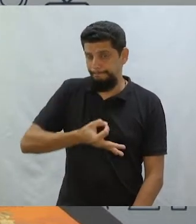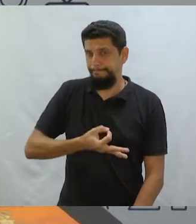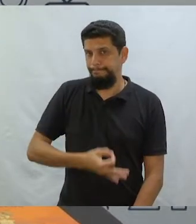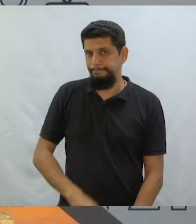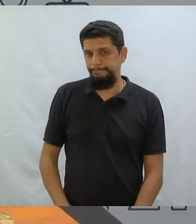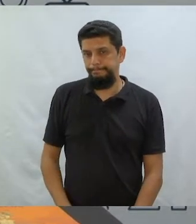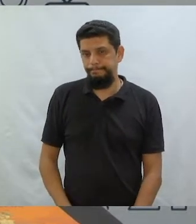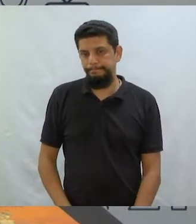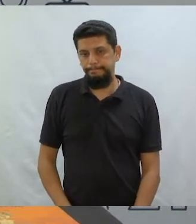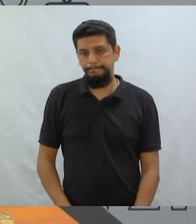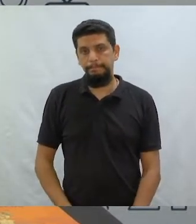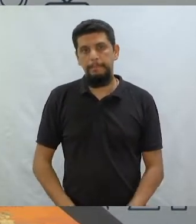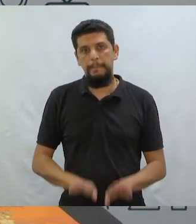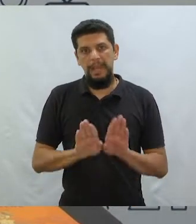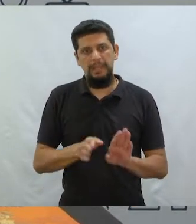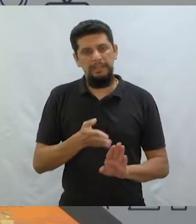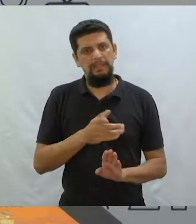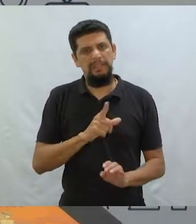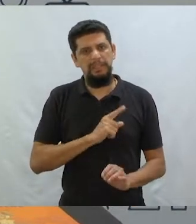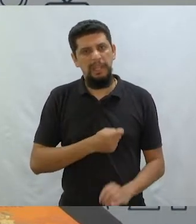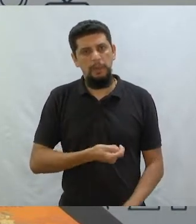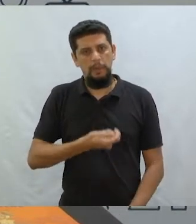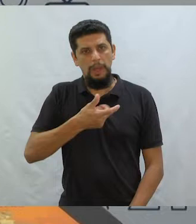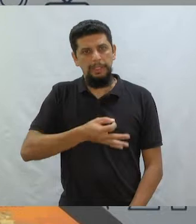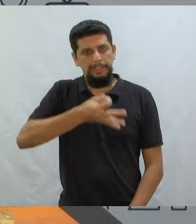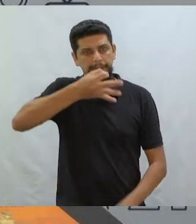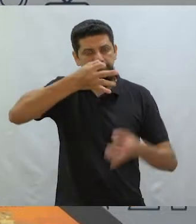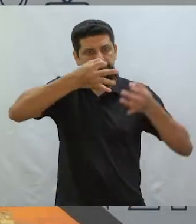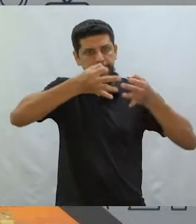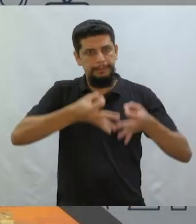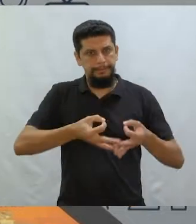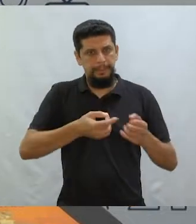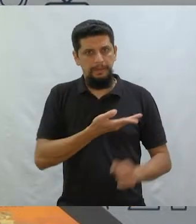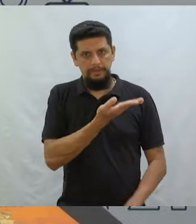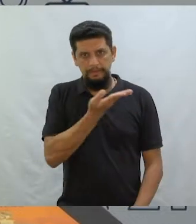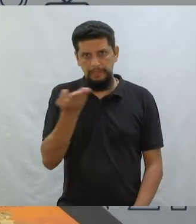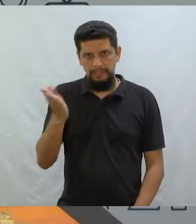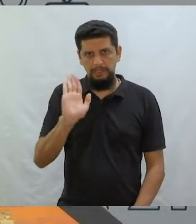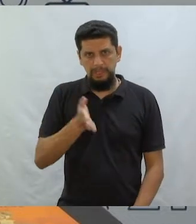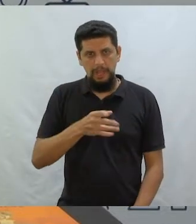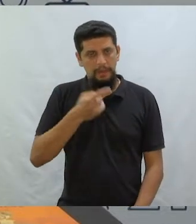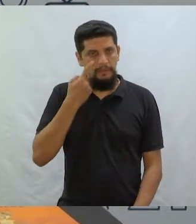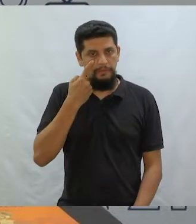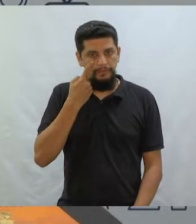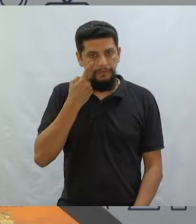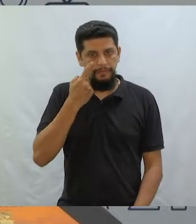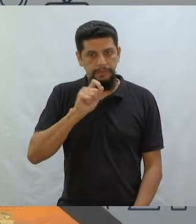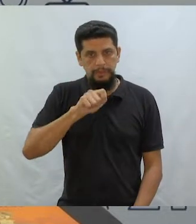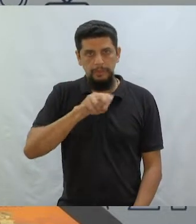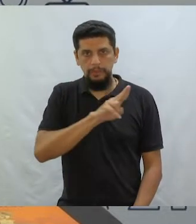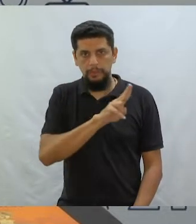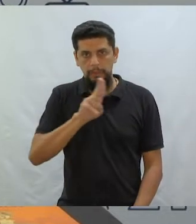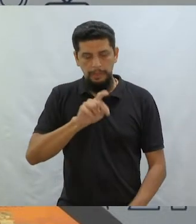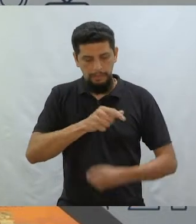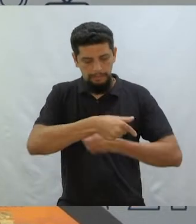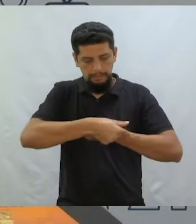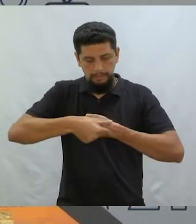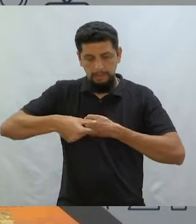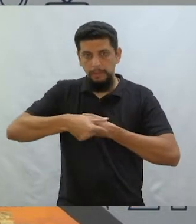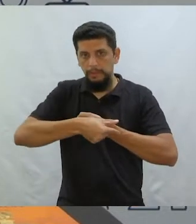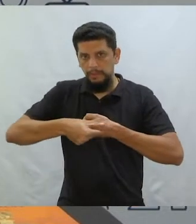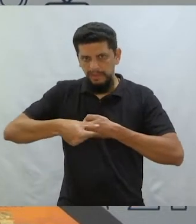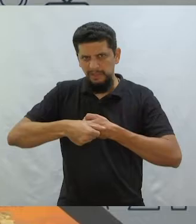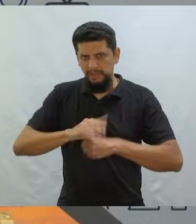vou dizer certeza absoluta mas eu tenho quase certeza que vocês já ouviram o nome dessa